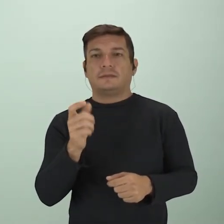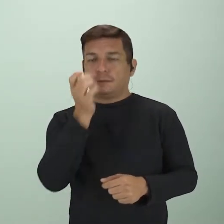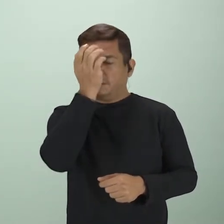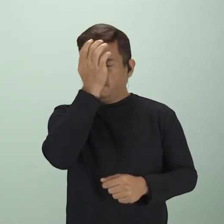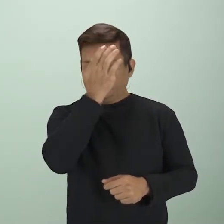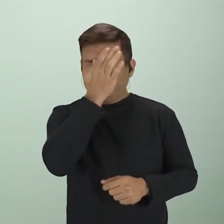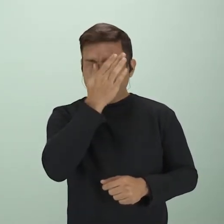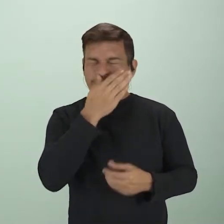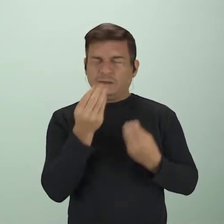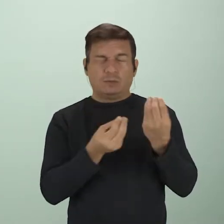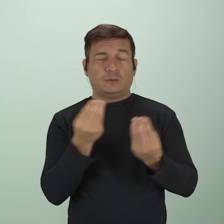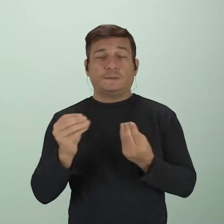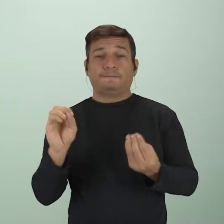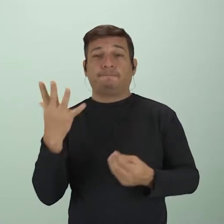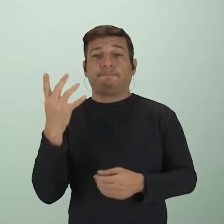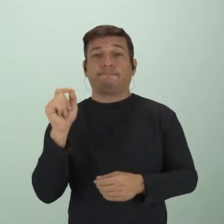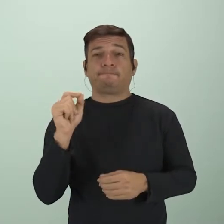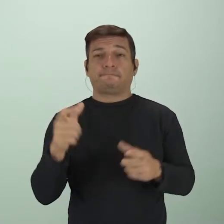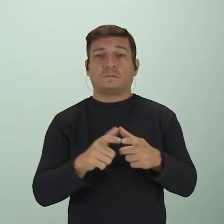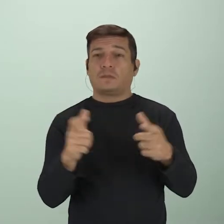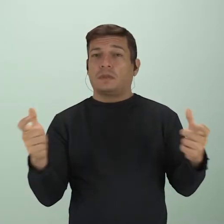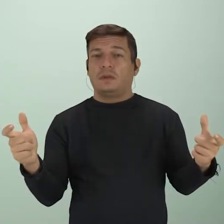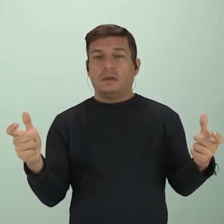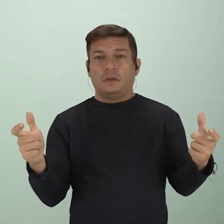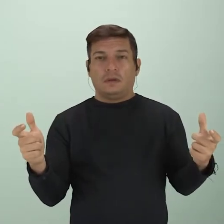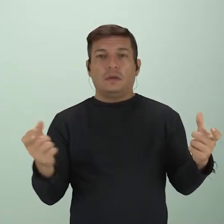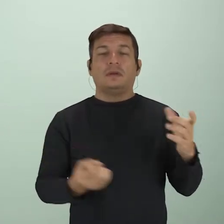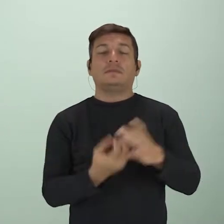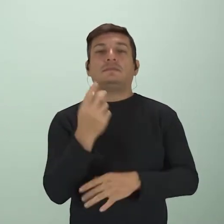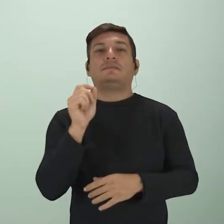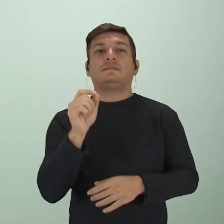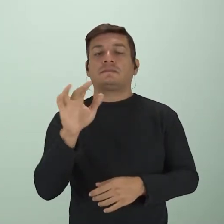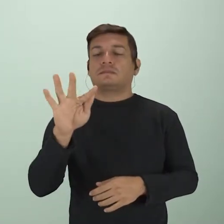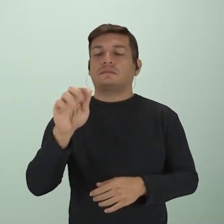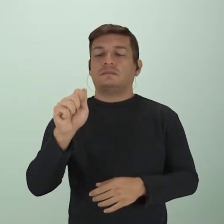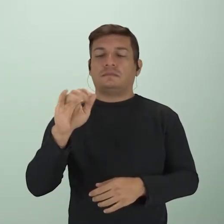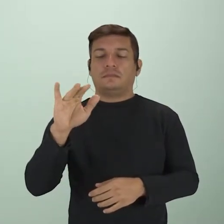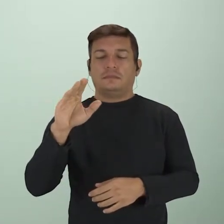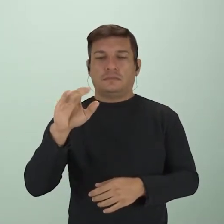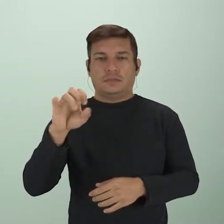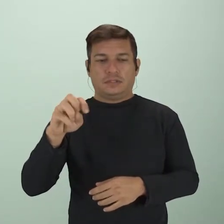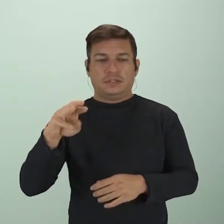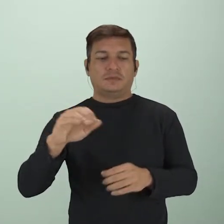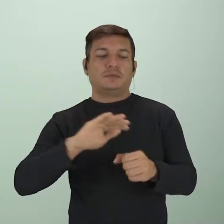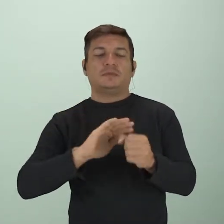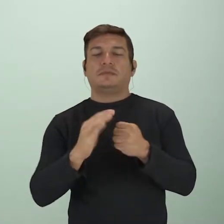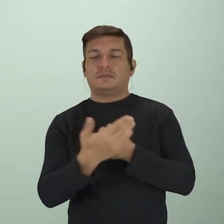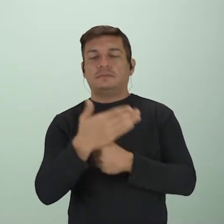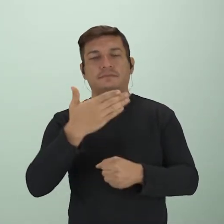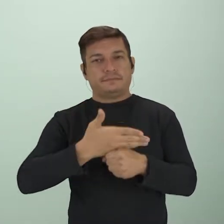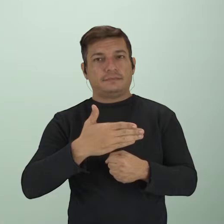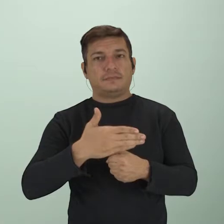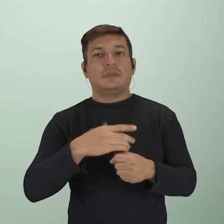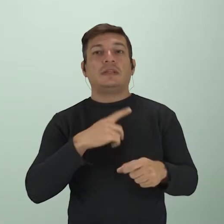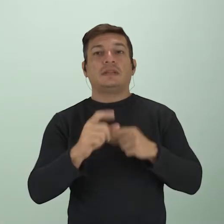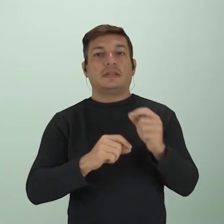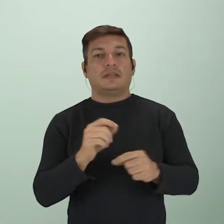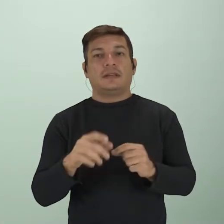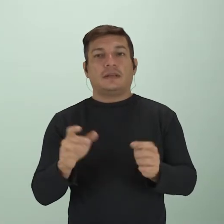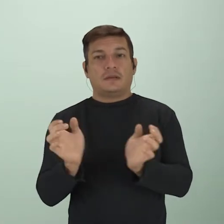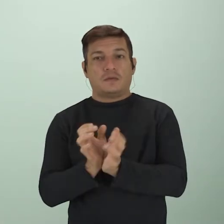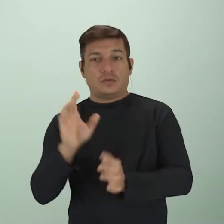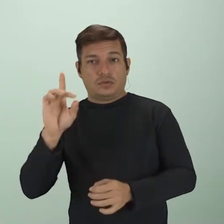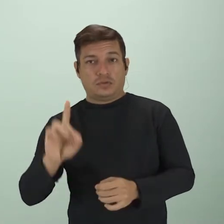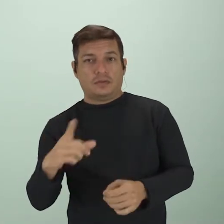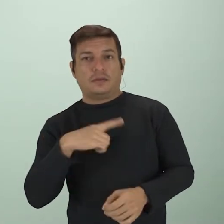E como que poderia combater o crescimento? Aí é que surge, então, o fascismo. né, um partido de extrema-direita que